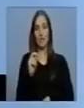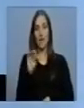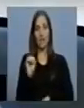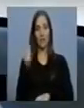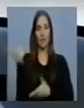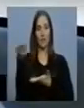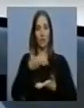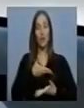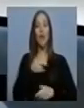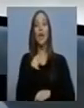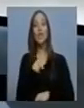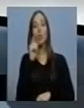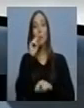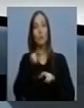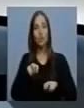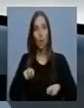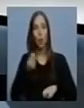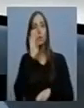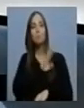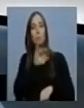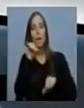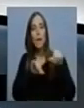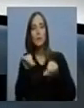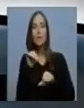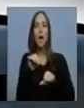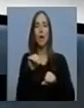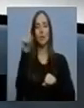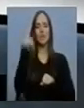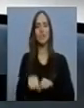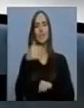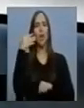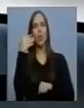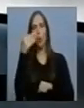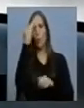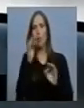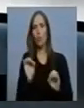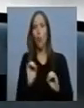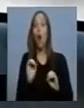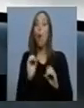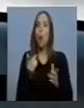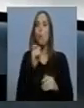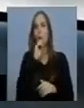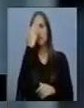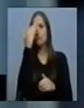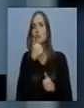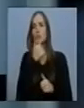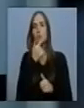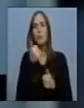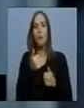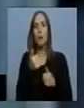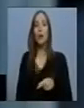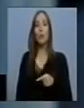investigador será prematura e até imprudente outro brasileiro aceitável e até compreensível se pensarmos que é uma experimentação foi também um